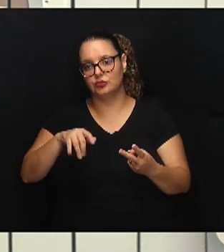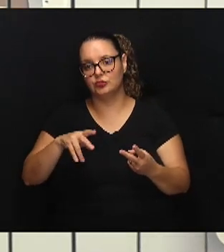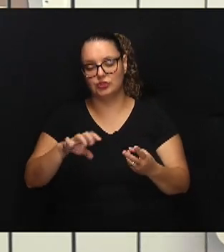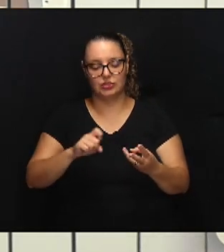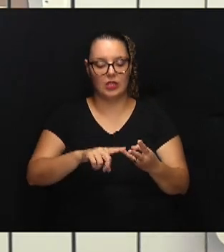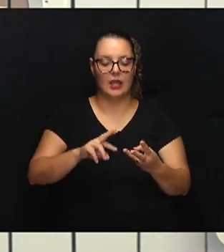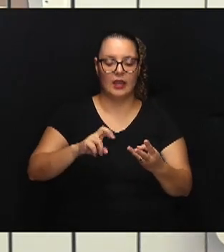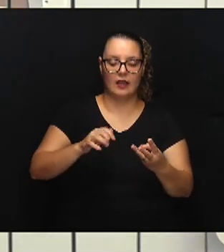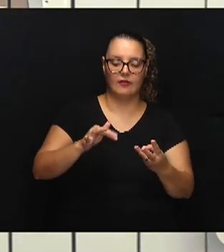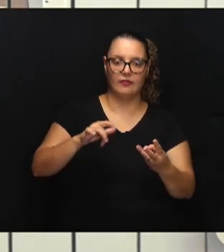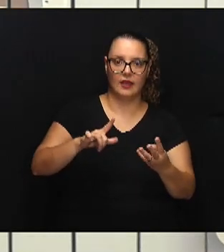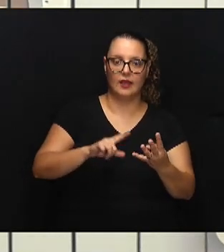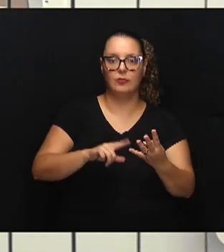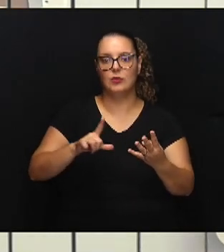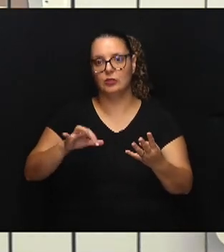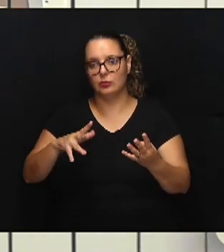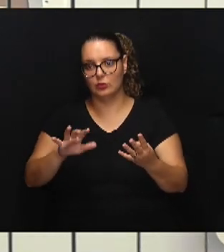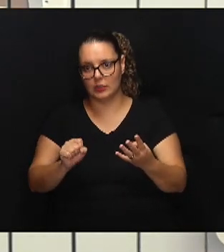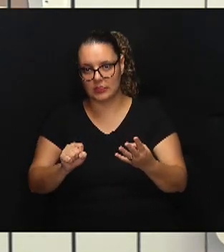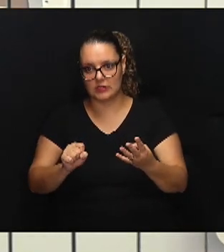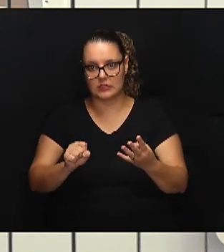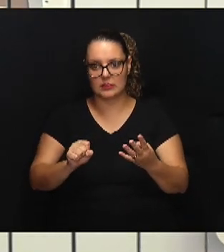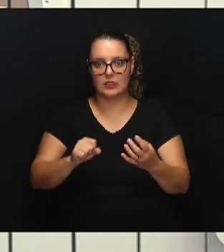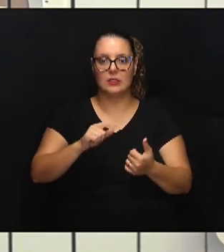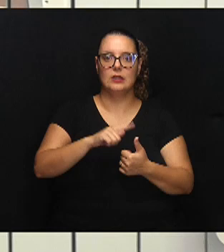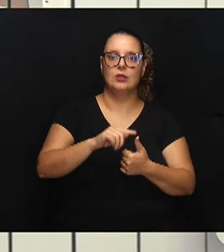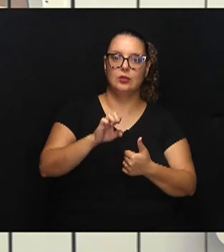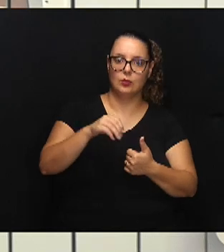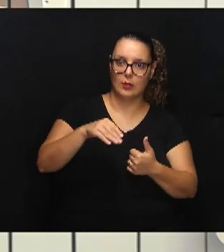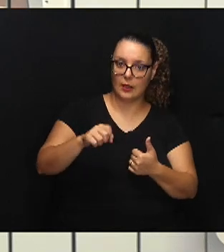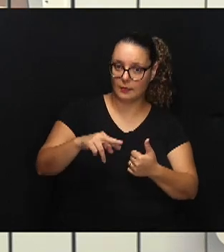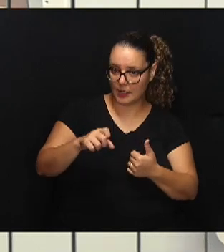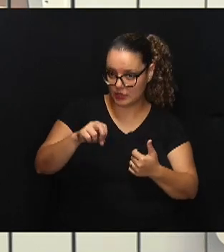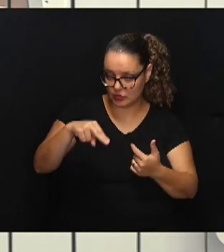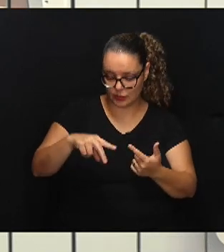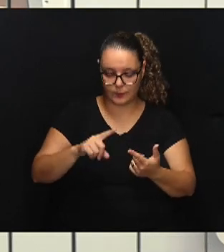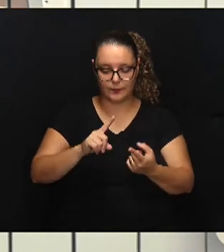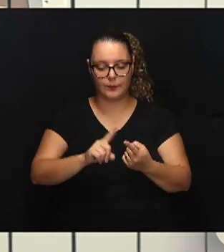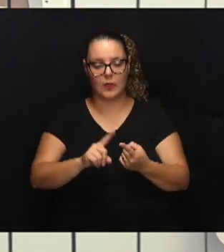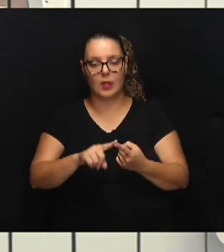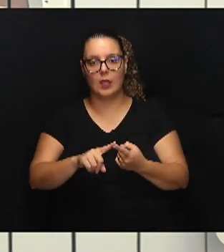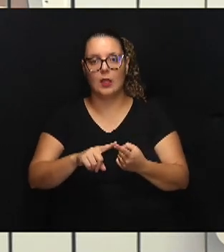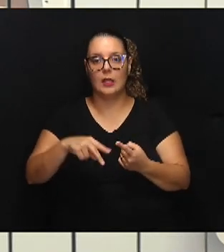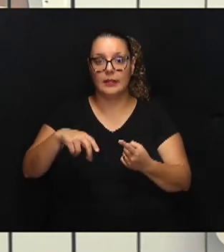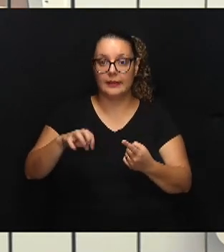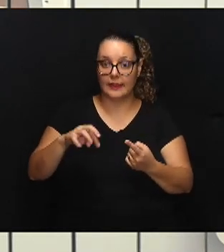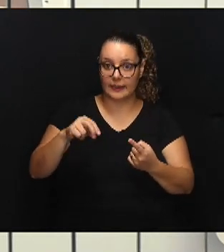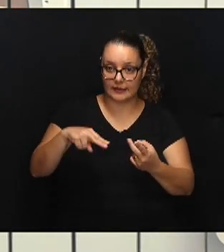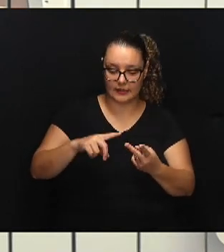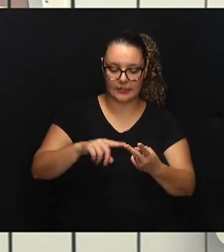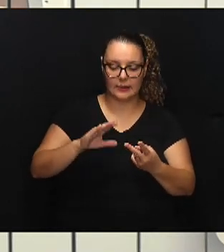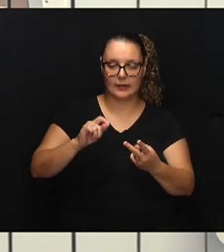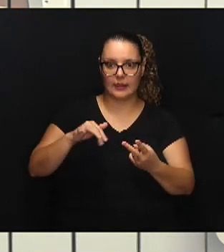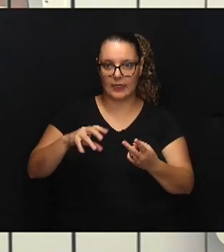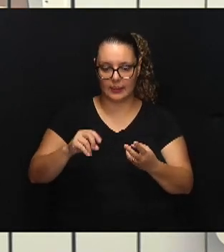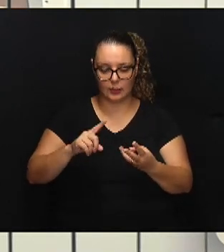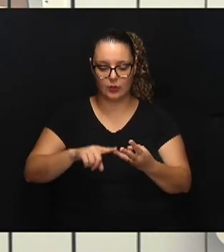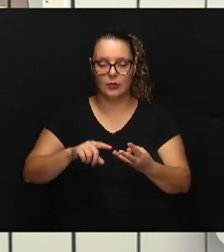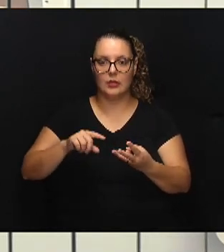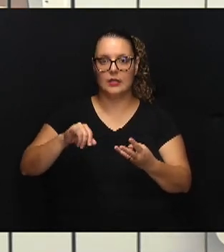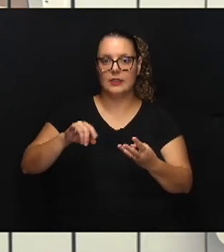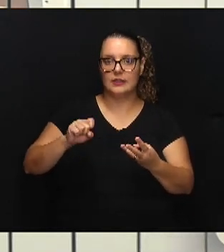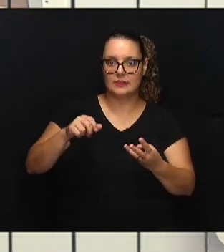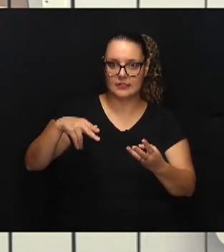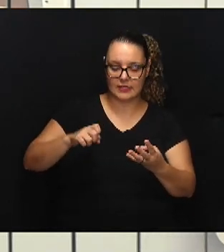Lucas Rafael dupla de zaga, com o Emerson na lateral esquerda. Meio campo de Natan, Caio Melo, Isaac e